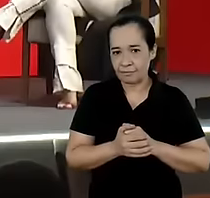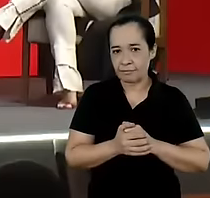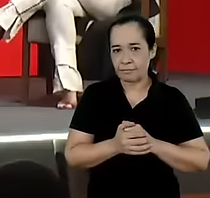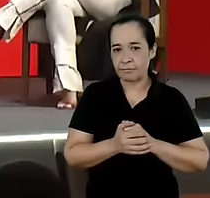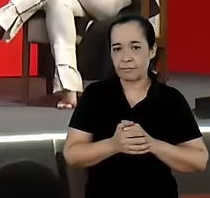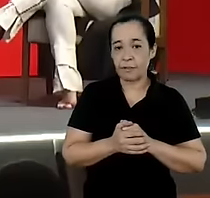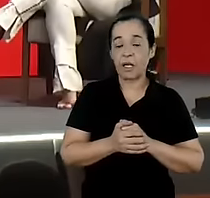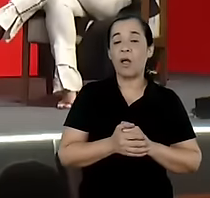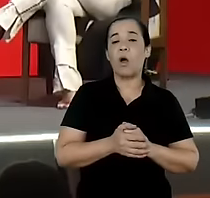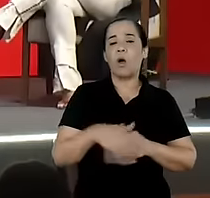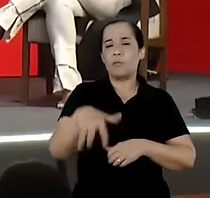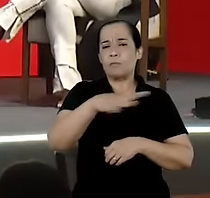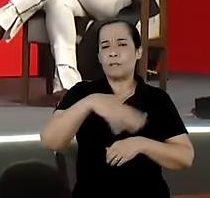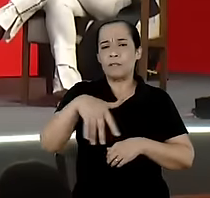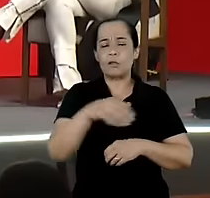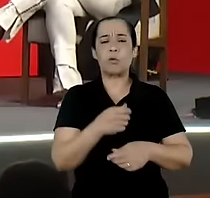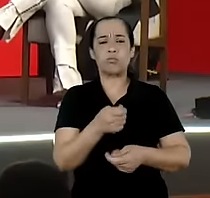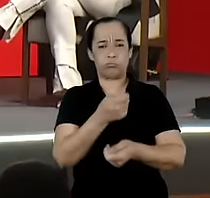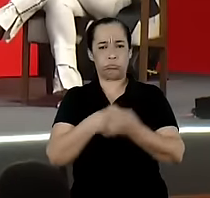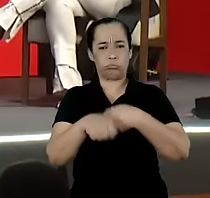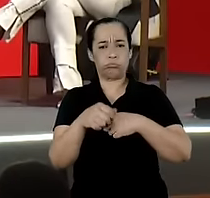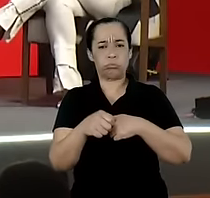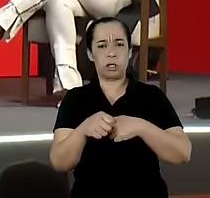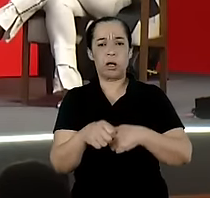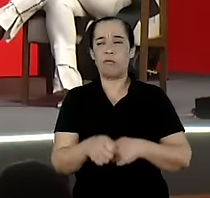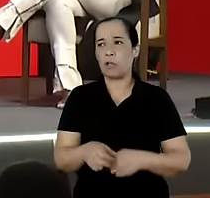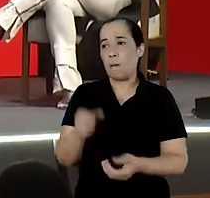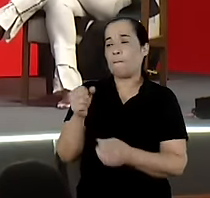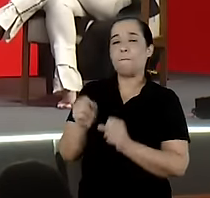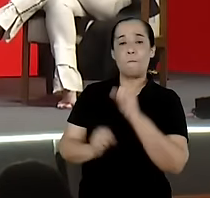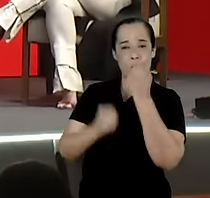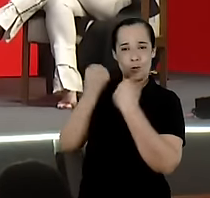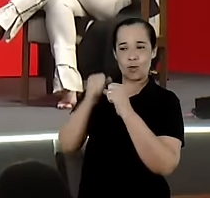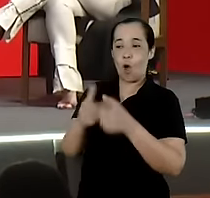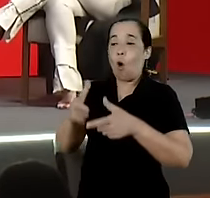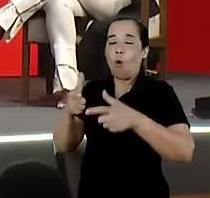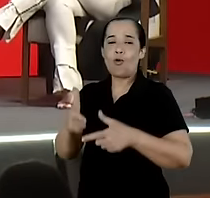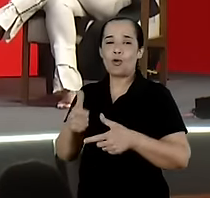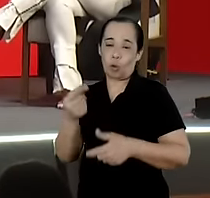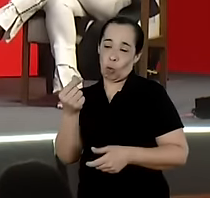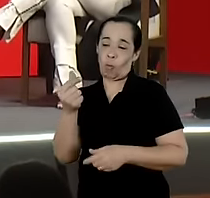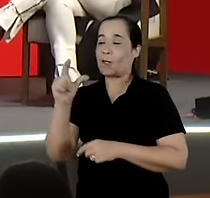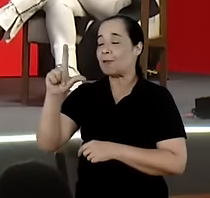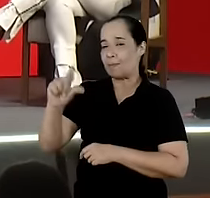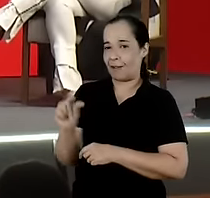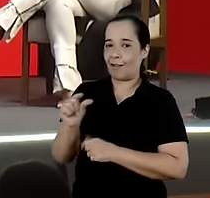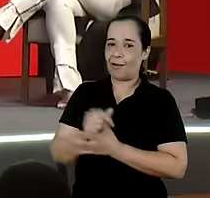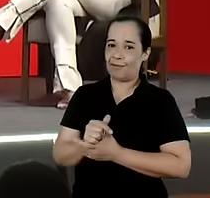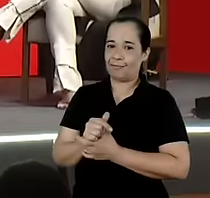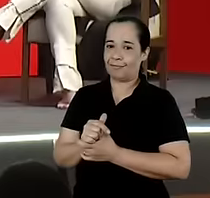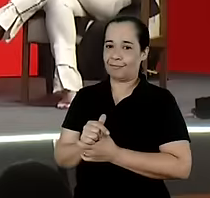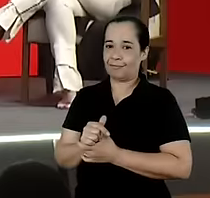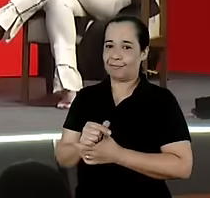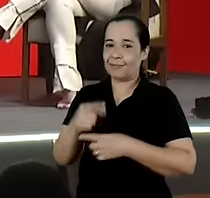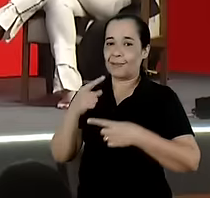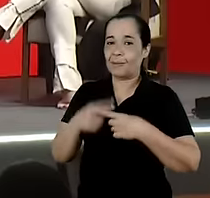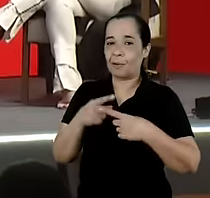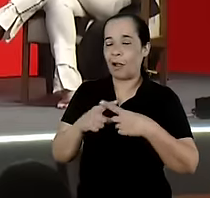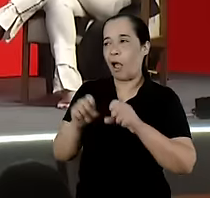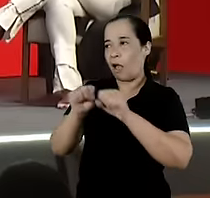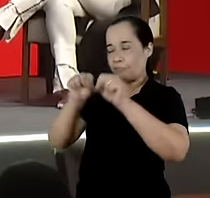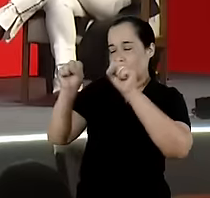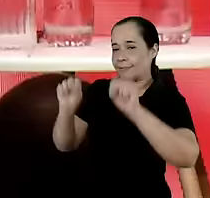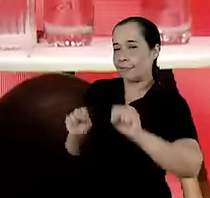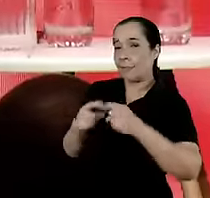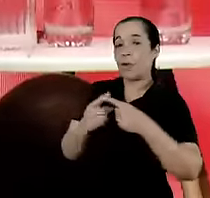âmbito da inflação é melhor você produzir onde que é mais barato você vai acabar produzindo não necessariamente onde é mais barato por ca dos sistemas o segundo